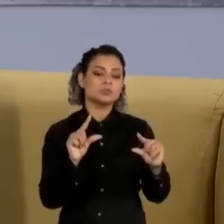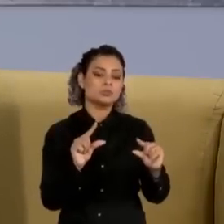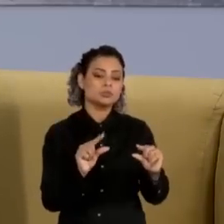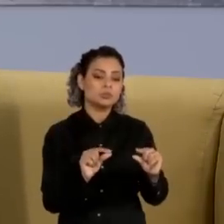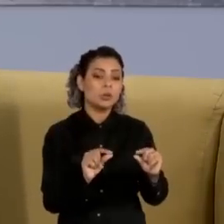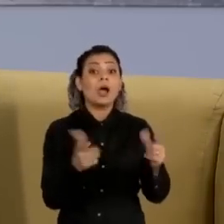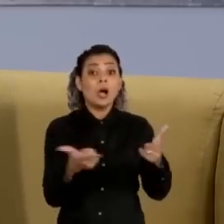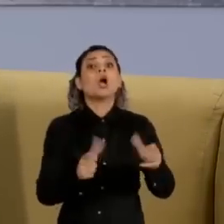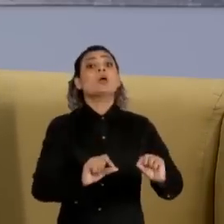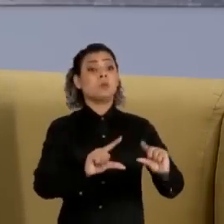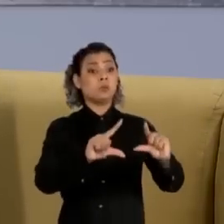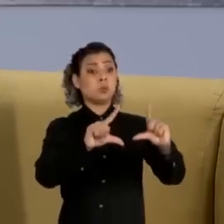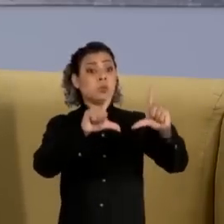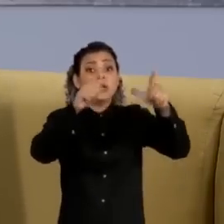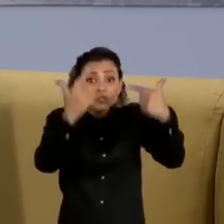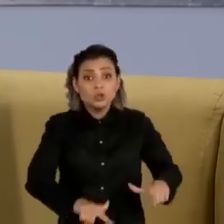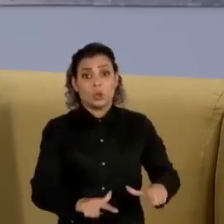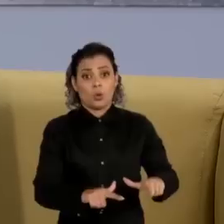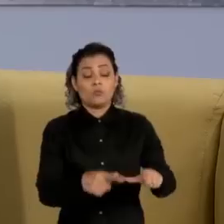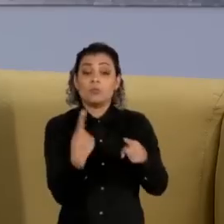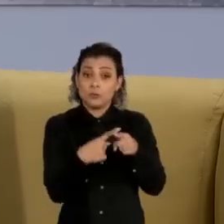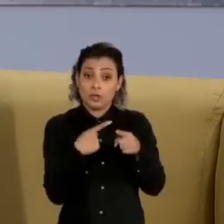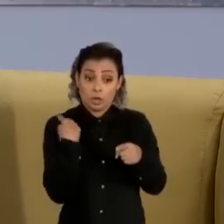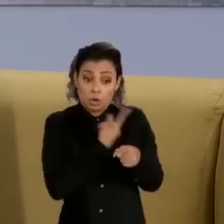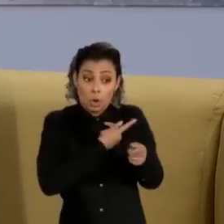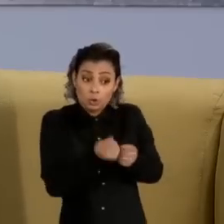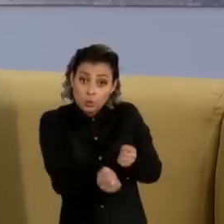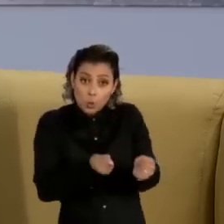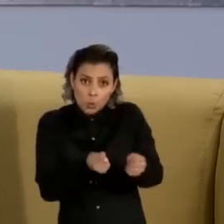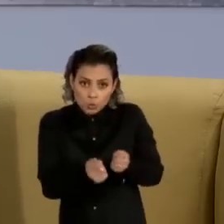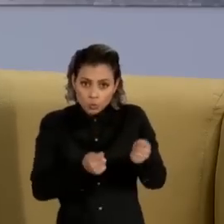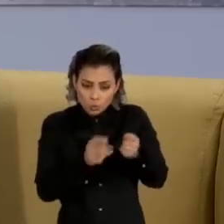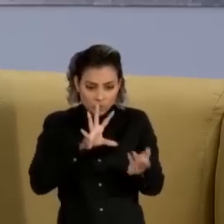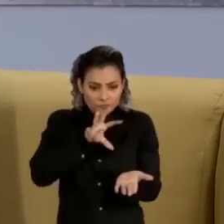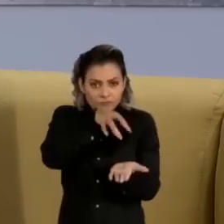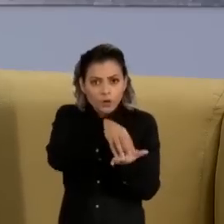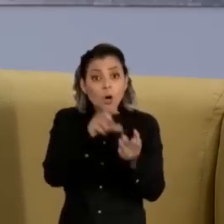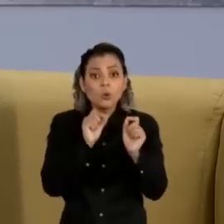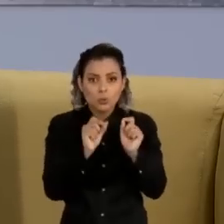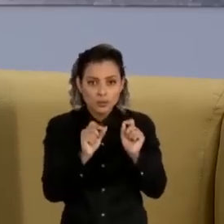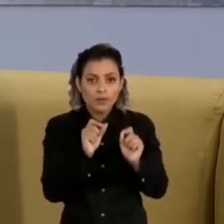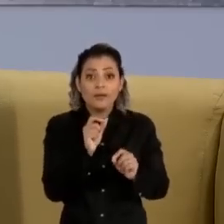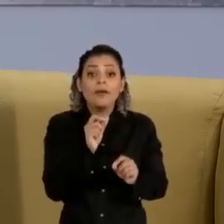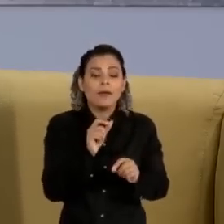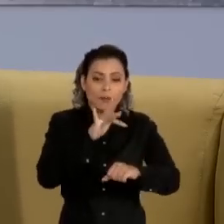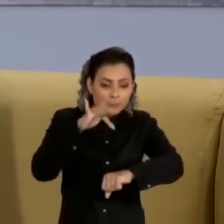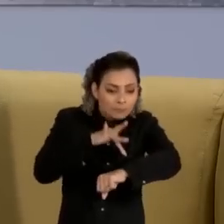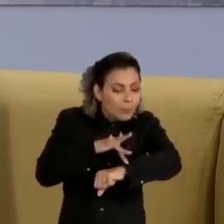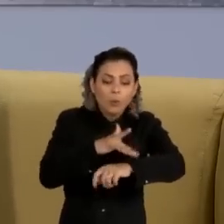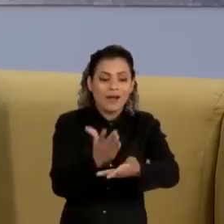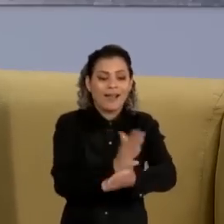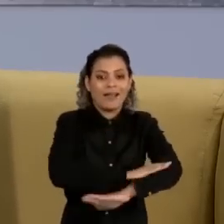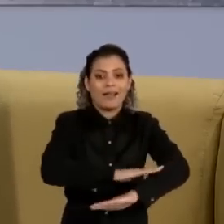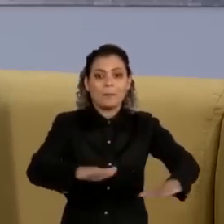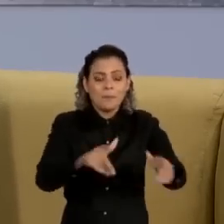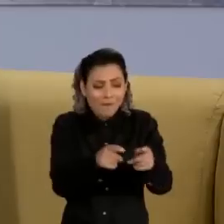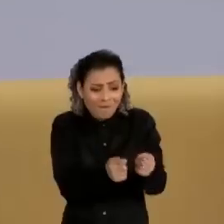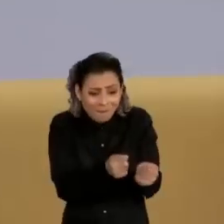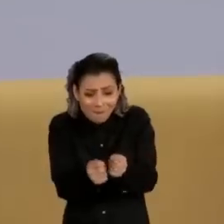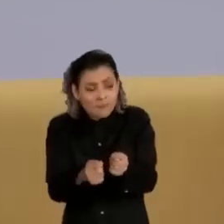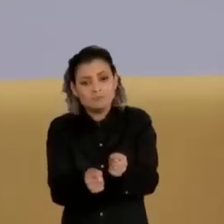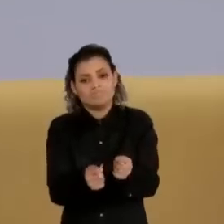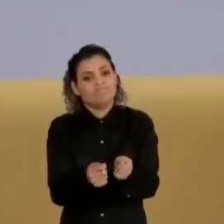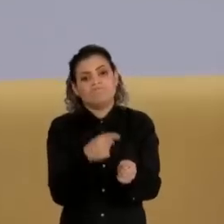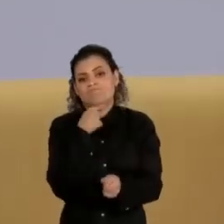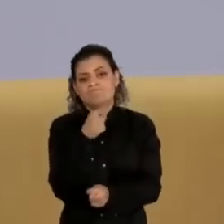que é que nos demonstra? Que o nosso programa de controle, que é centrado na eliminação do inseto, do vetor, não está funcionando.